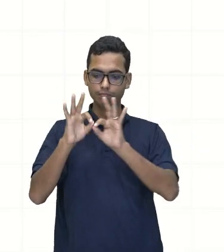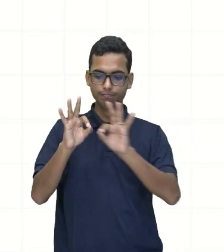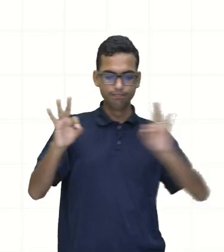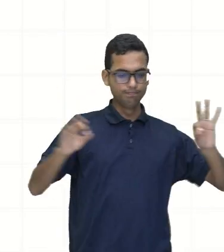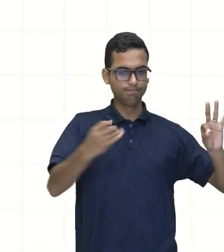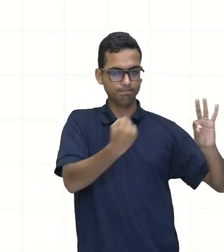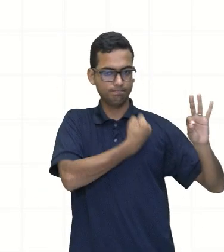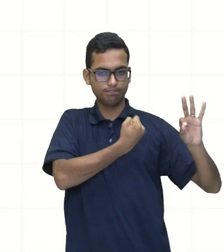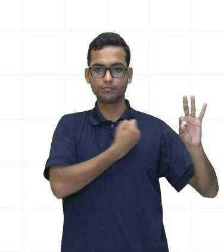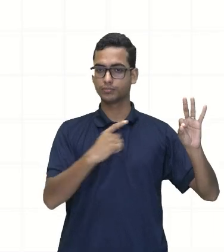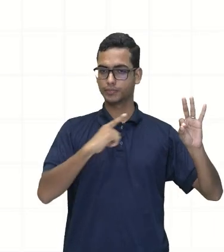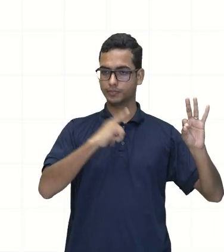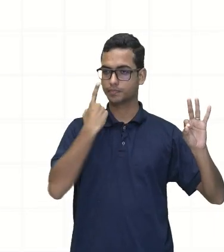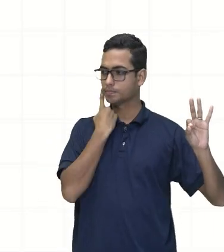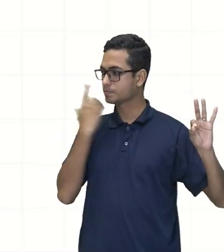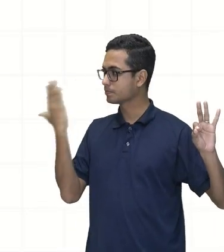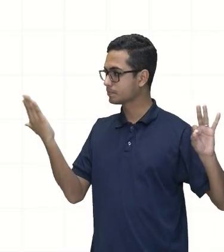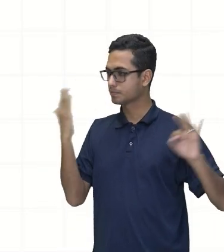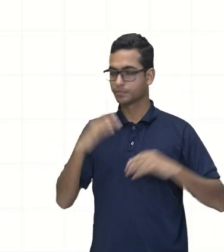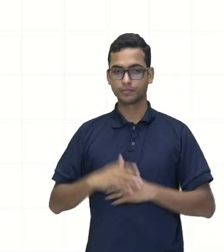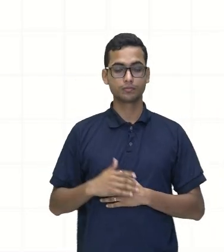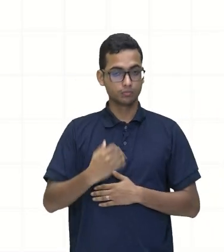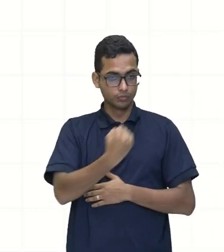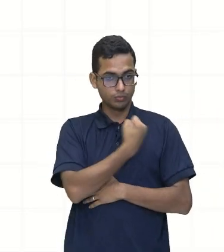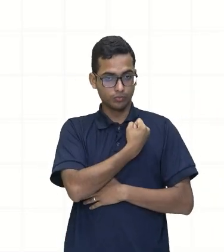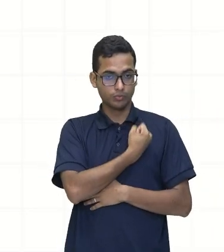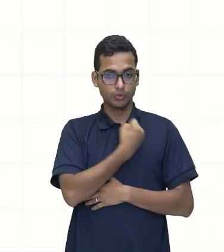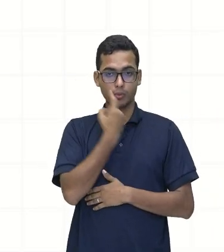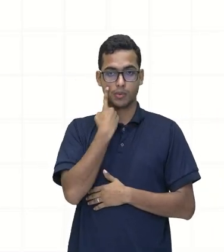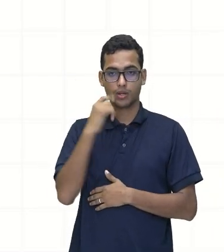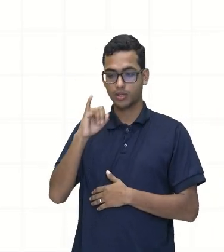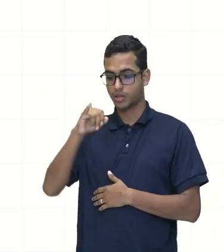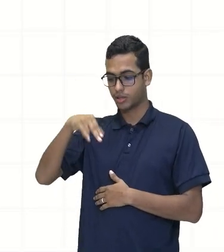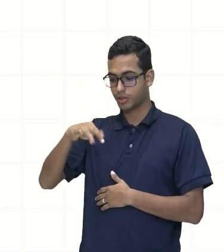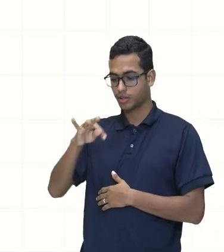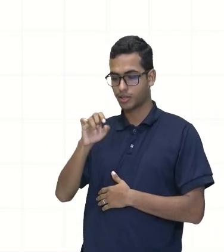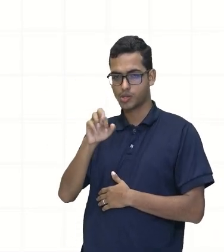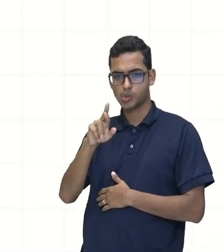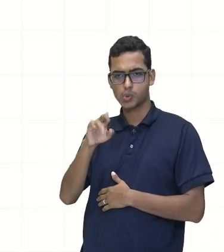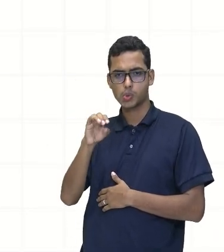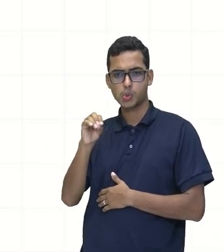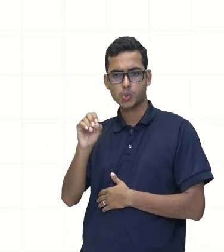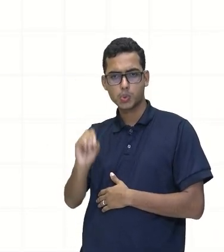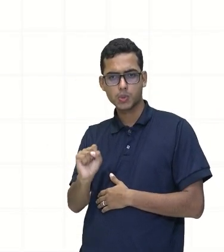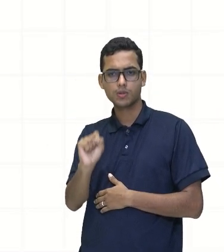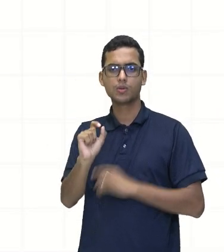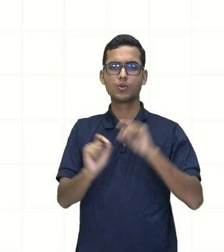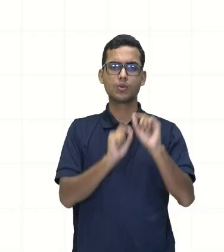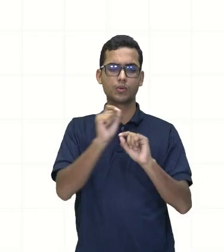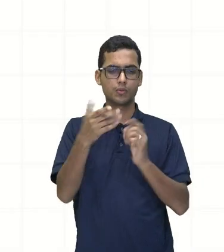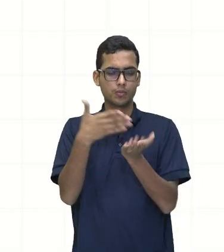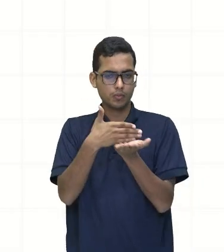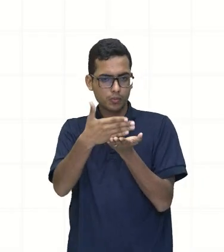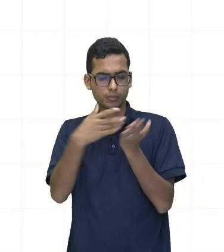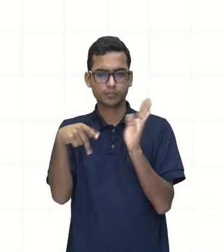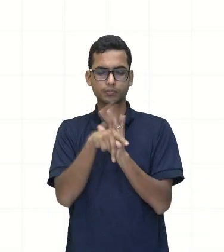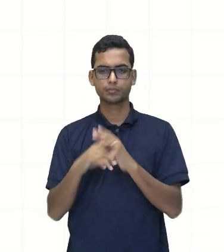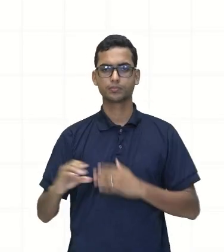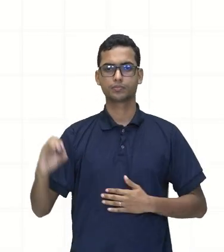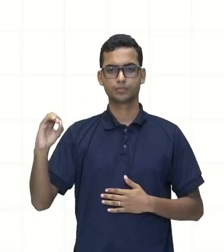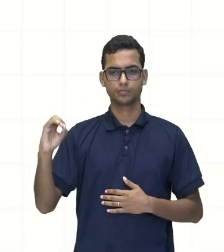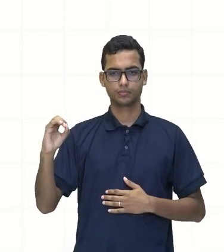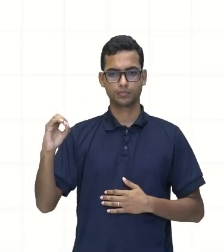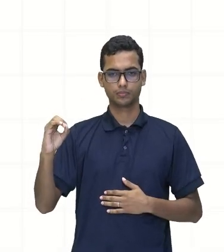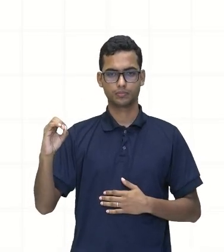numérica. E aí o conjunto dos números inteiros, a gente começa do zero,